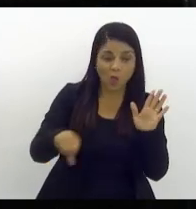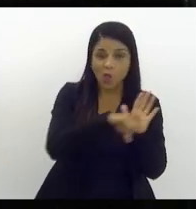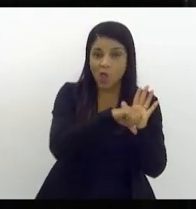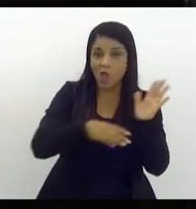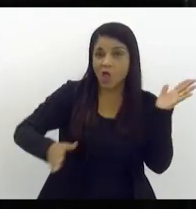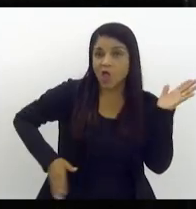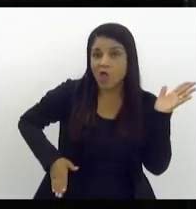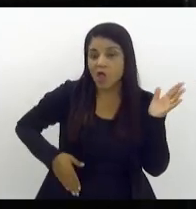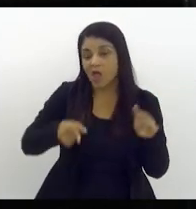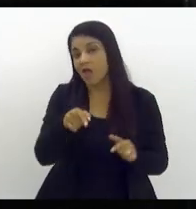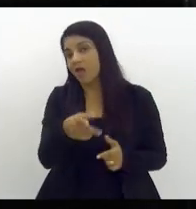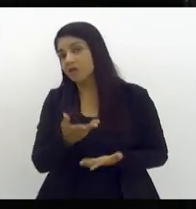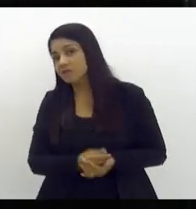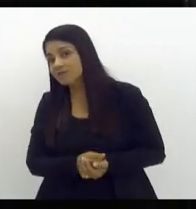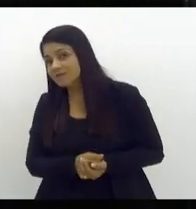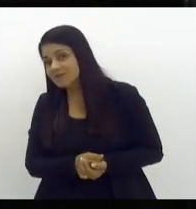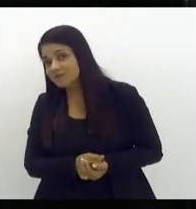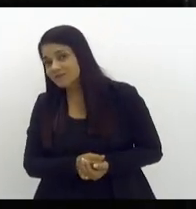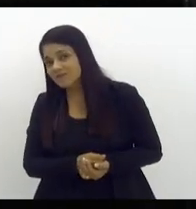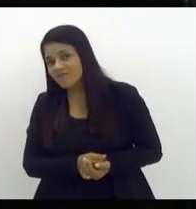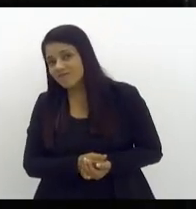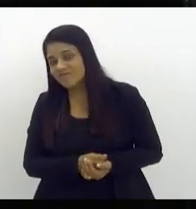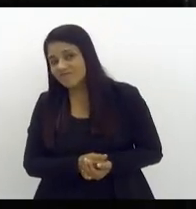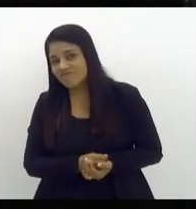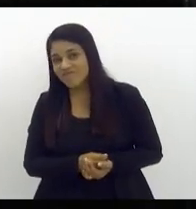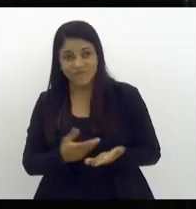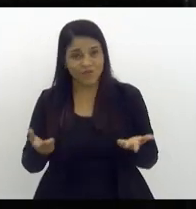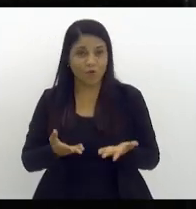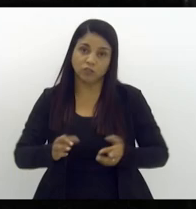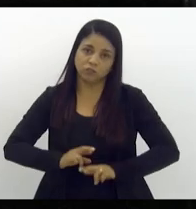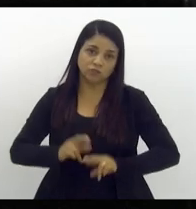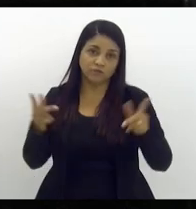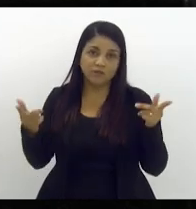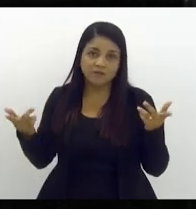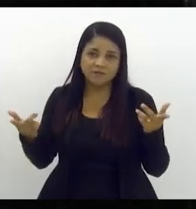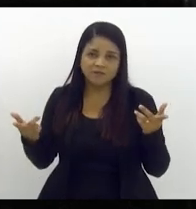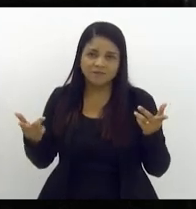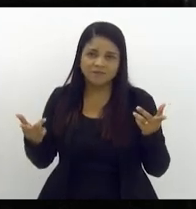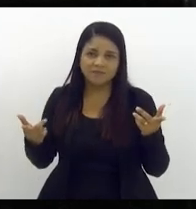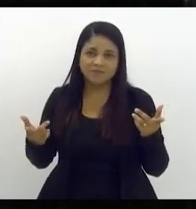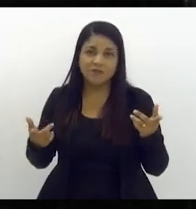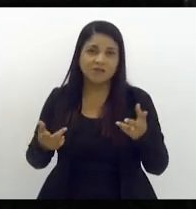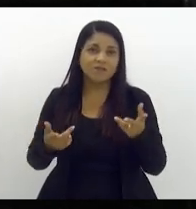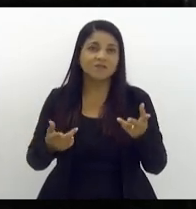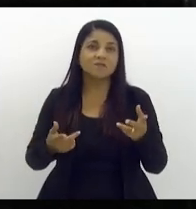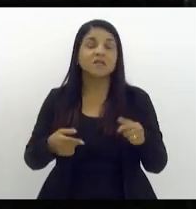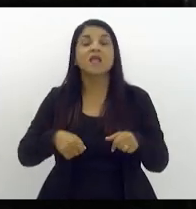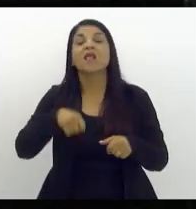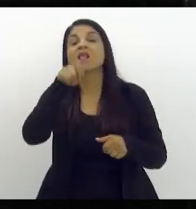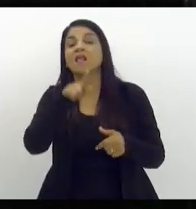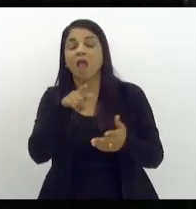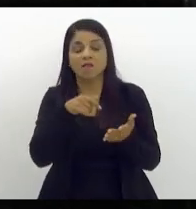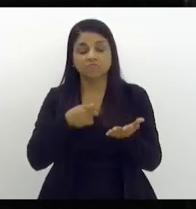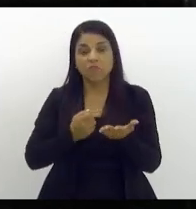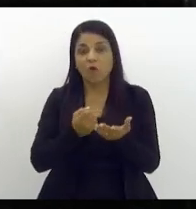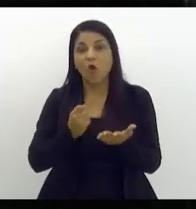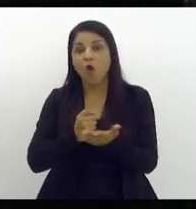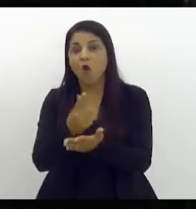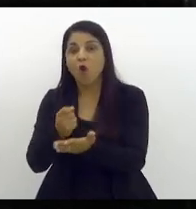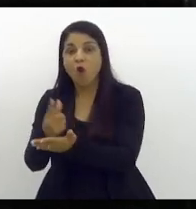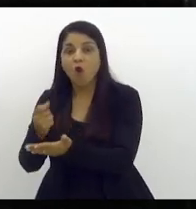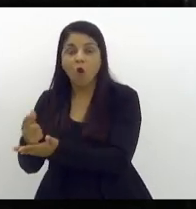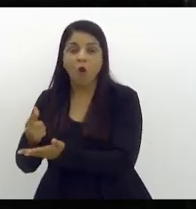traficante, amigo, não aconteceria o que está acontecendo. É hora de nós falarmos de quem consome a droga, que